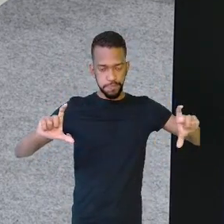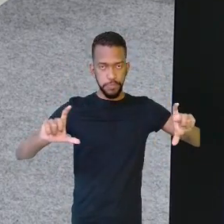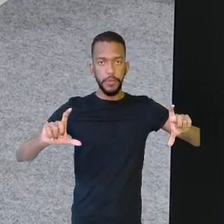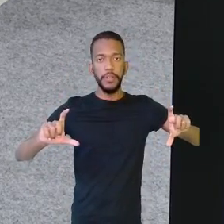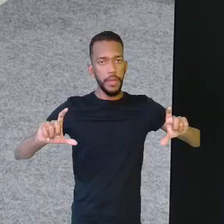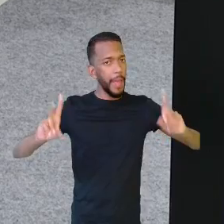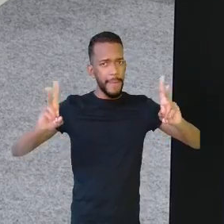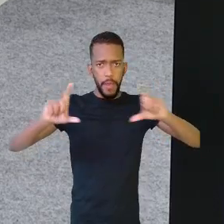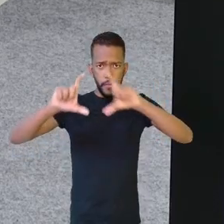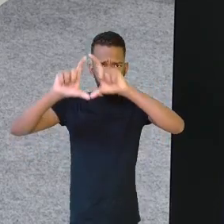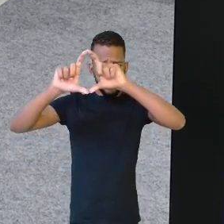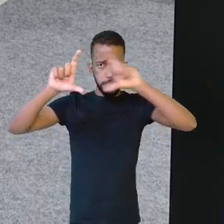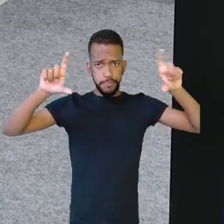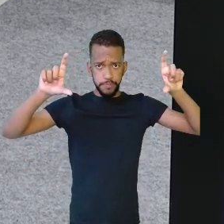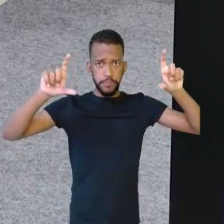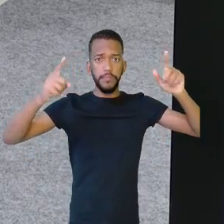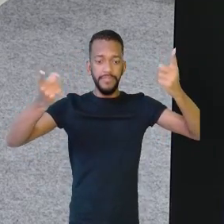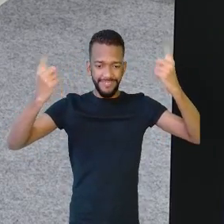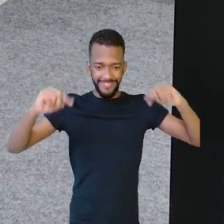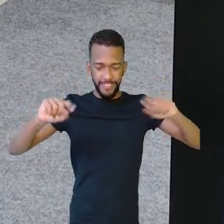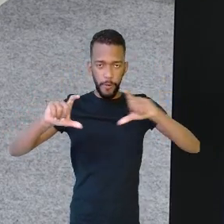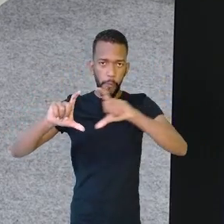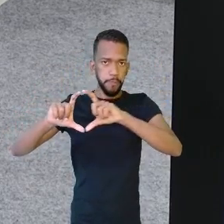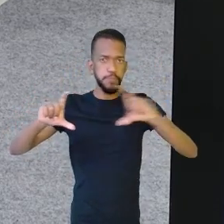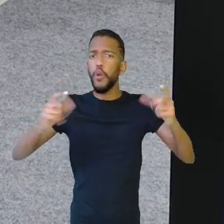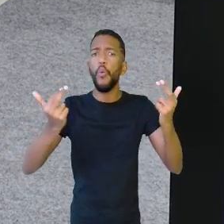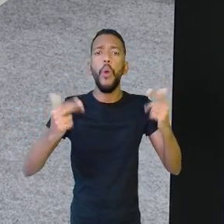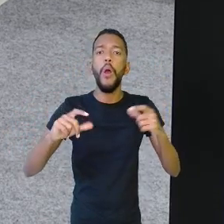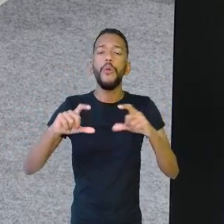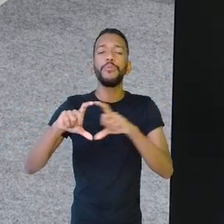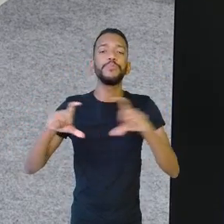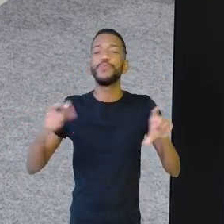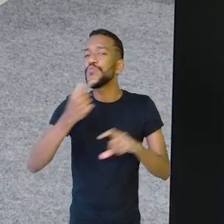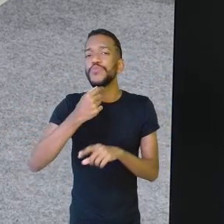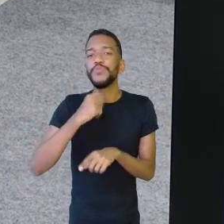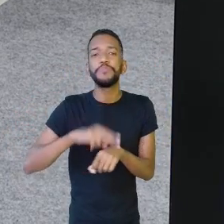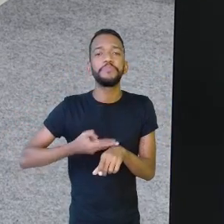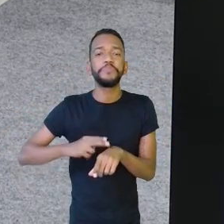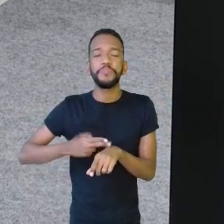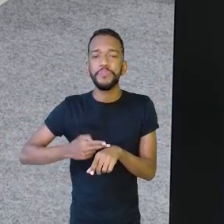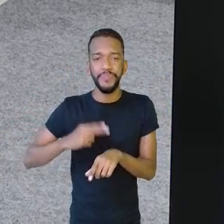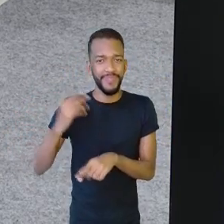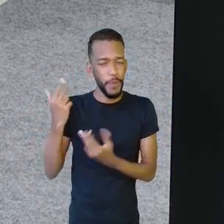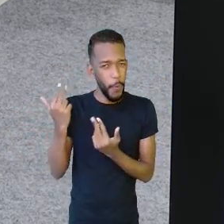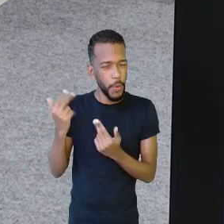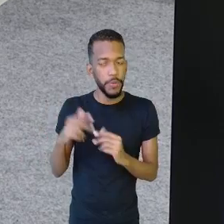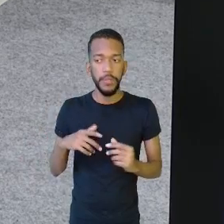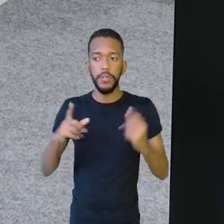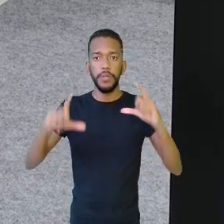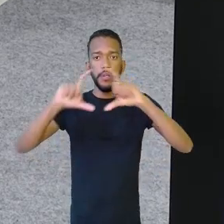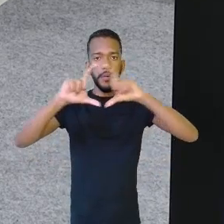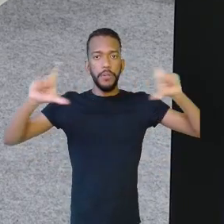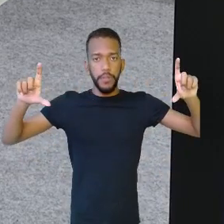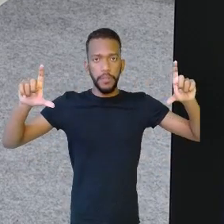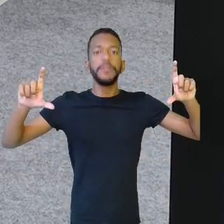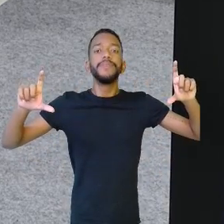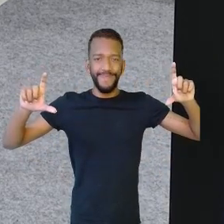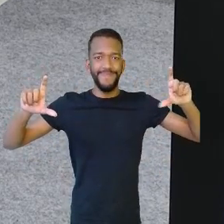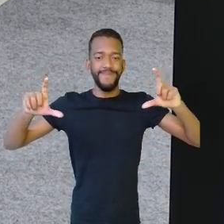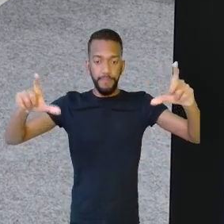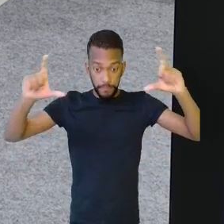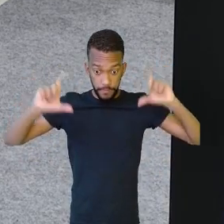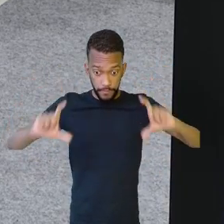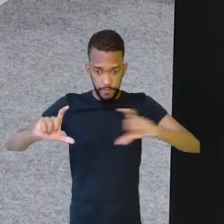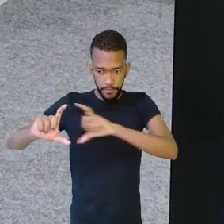assim como estava a barra de chocolate de Miguel. Eu agora peguei a barra